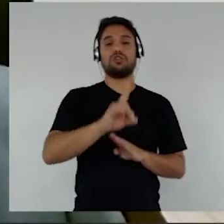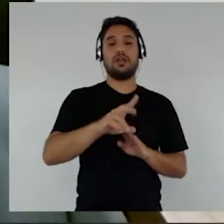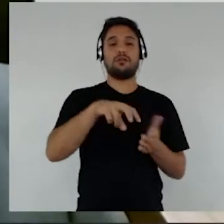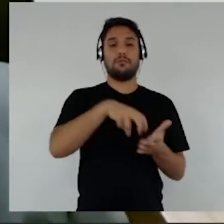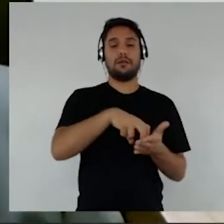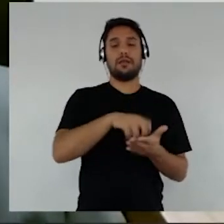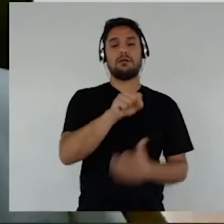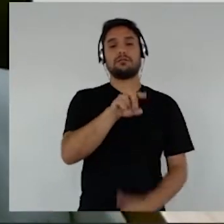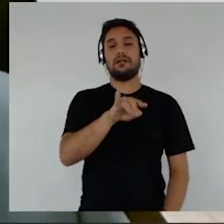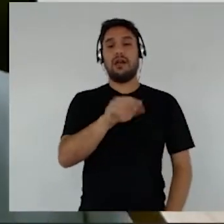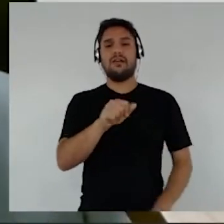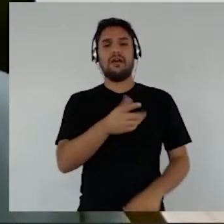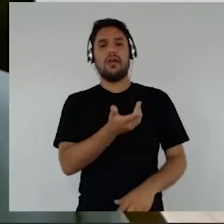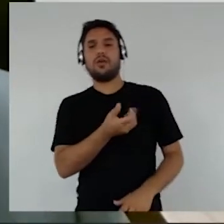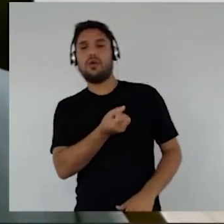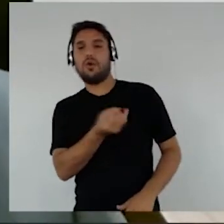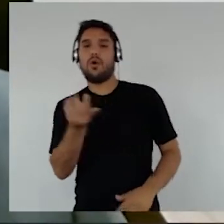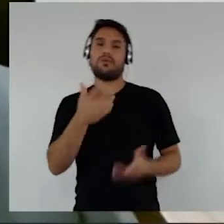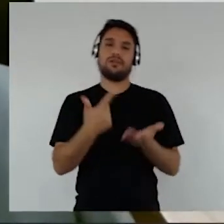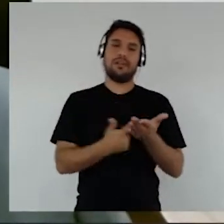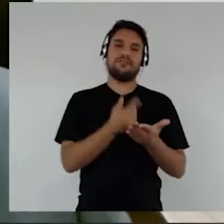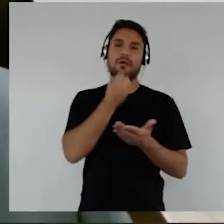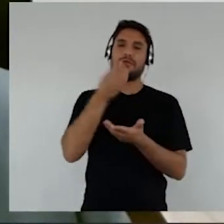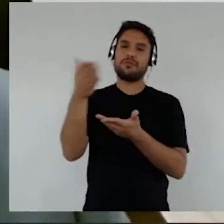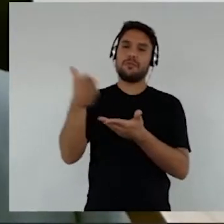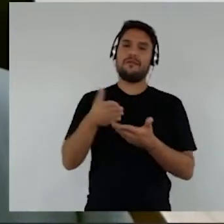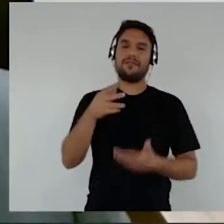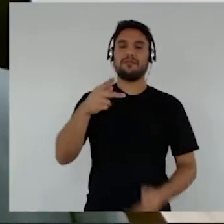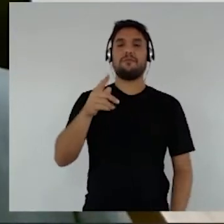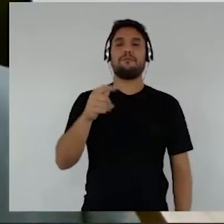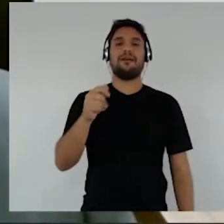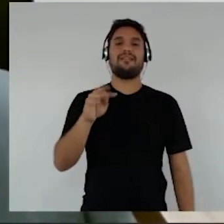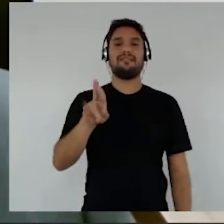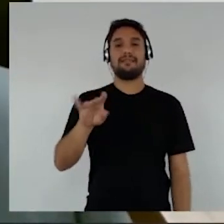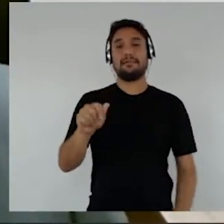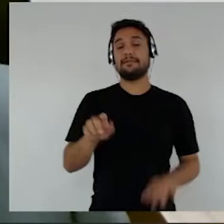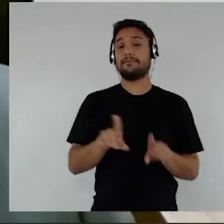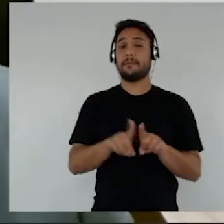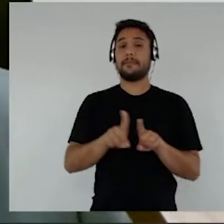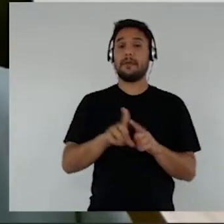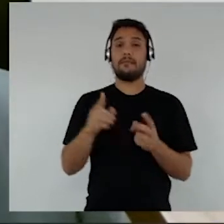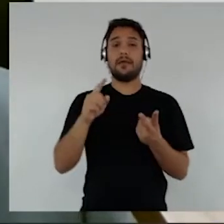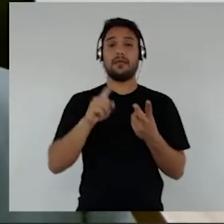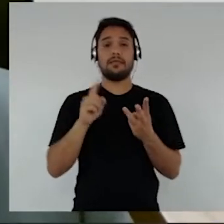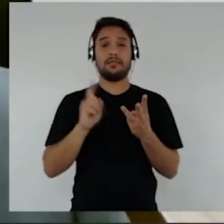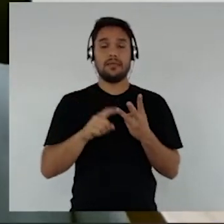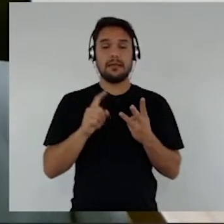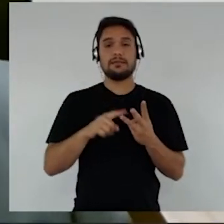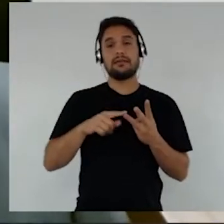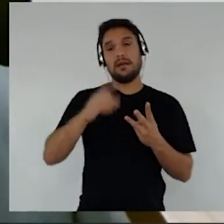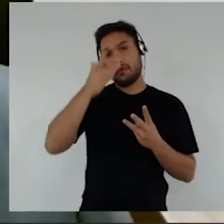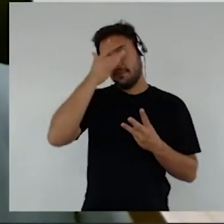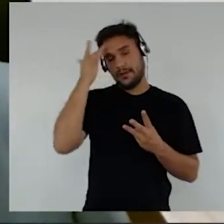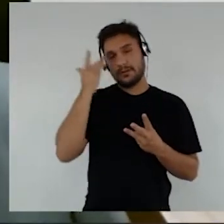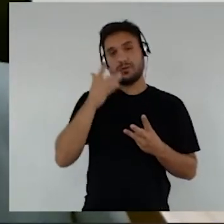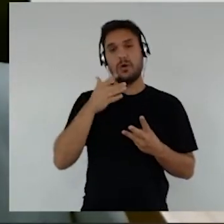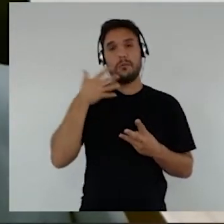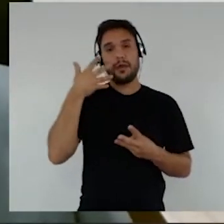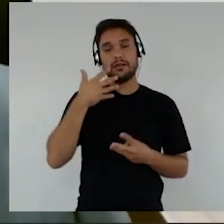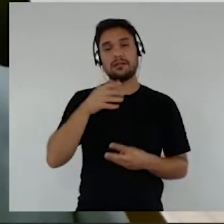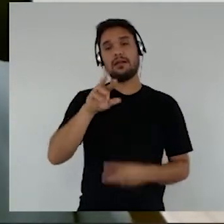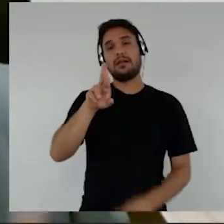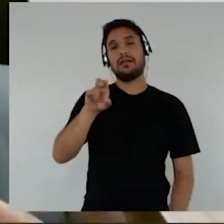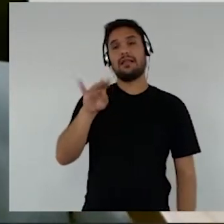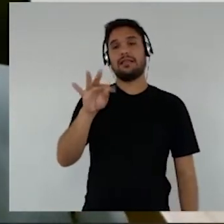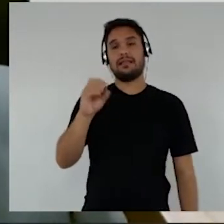Direito Penal pela editora Saraiva, dentre muitas outras obras. Seja muito bem-vinda, Patrícia. E, por fim, nosso terceiro palestrante, Dr. Renato Brasileiro de